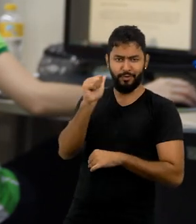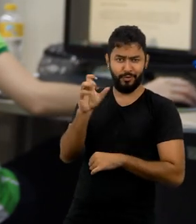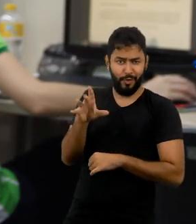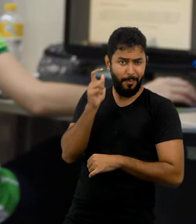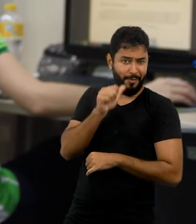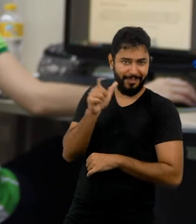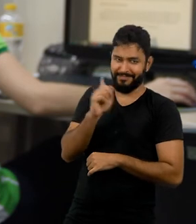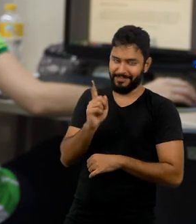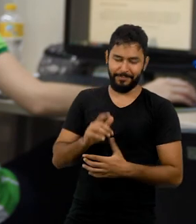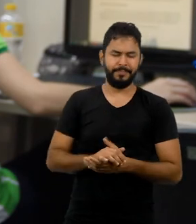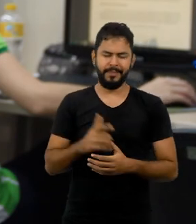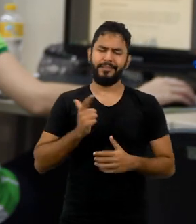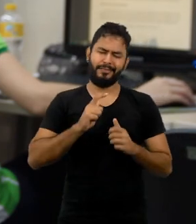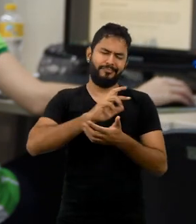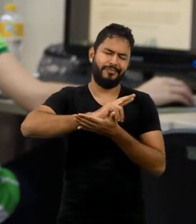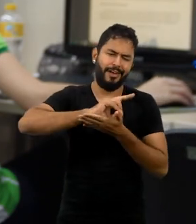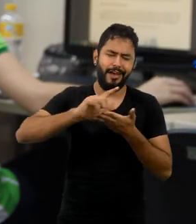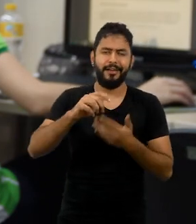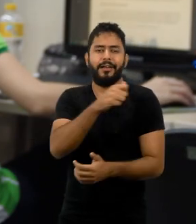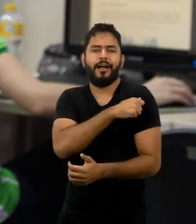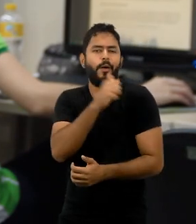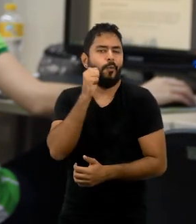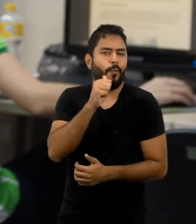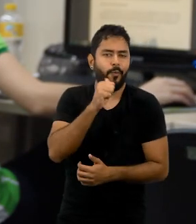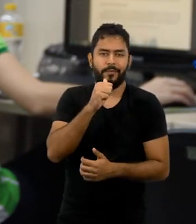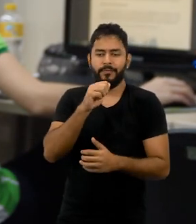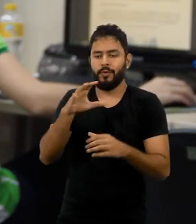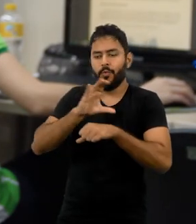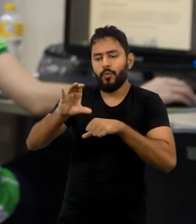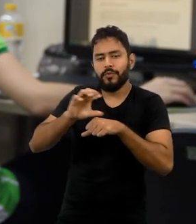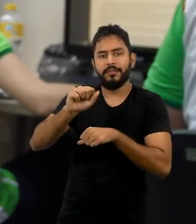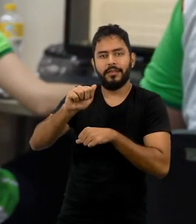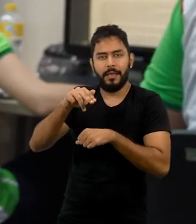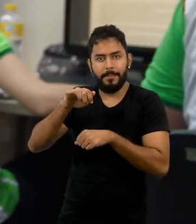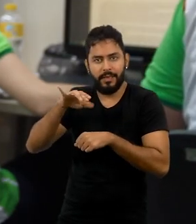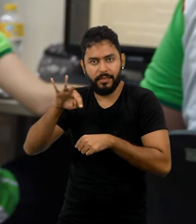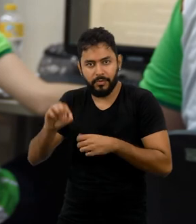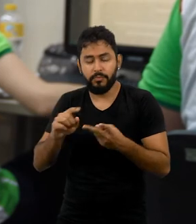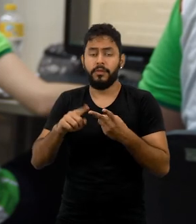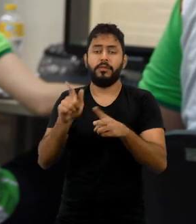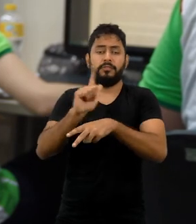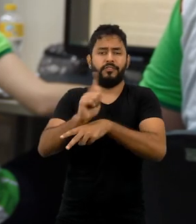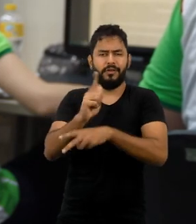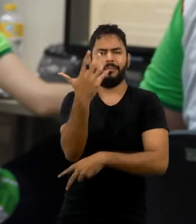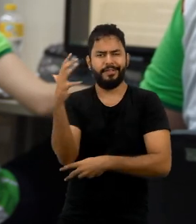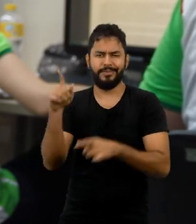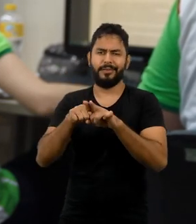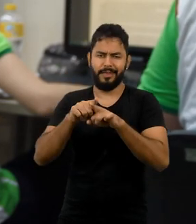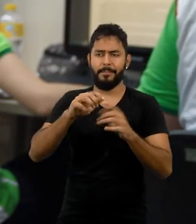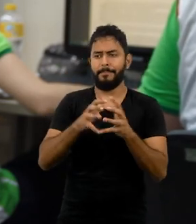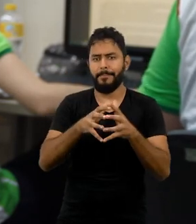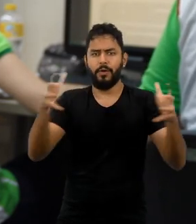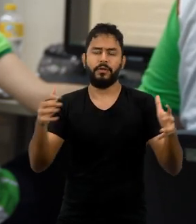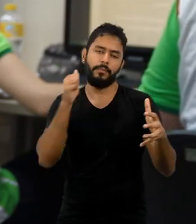de saneamento, né? E no curso de gestão ambiental também, muitas mulheres. Então, a minha vida aqui